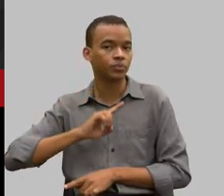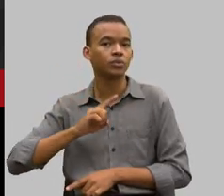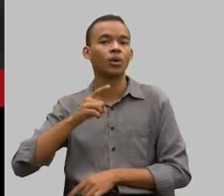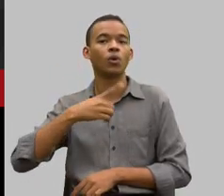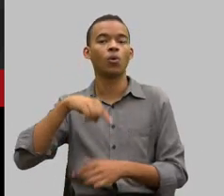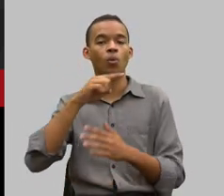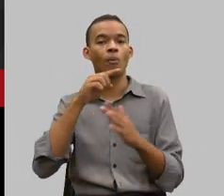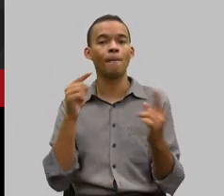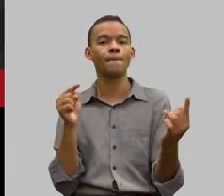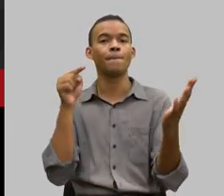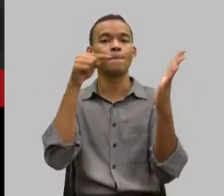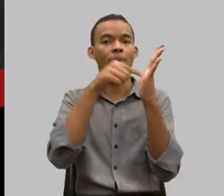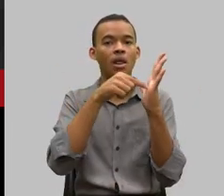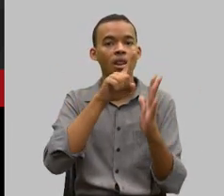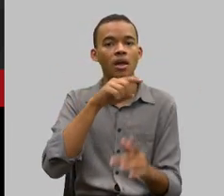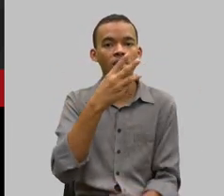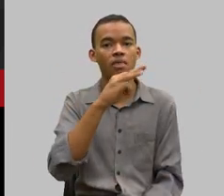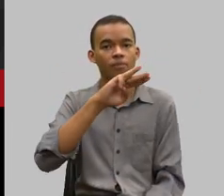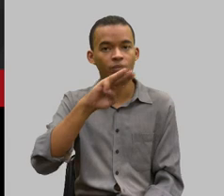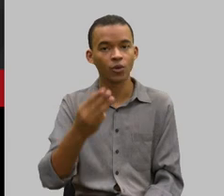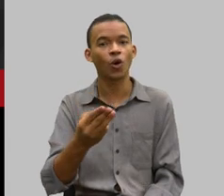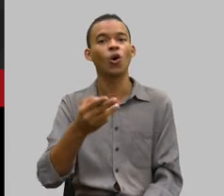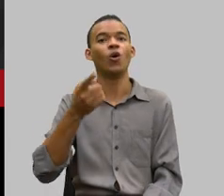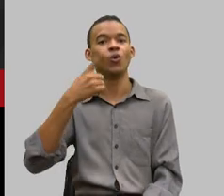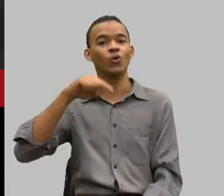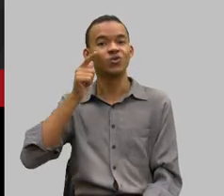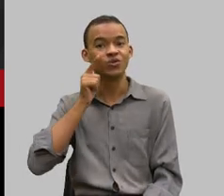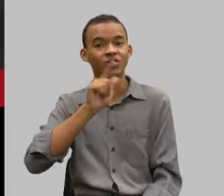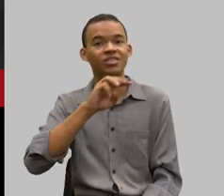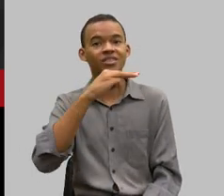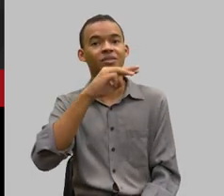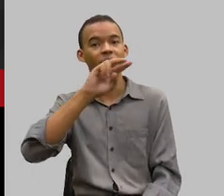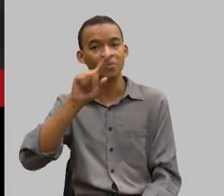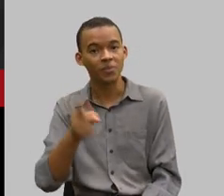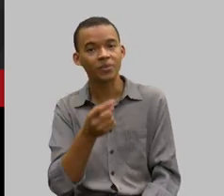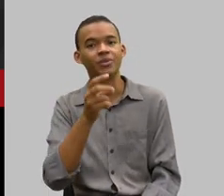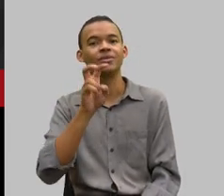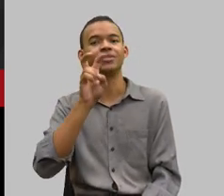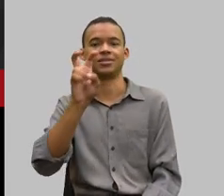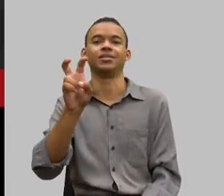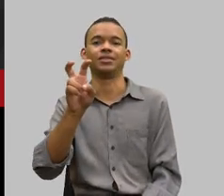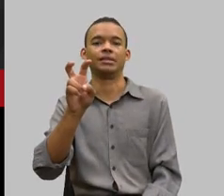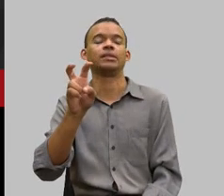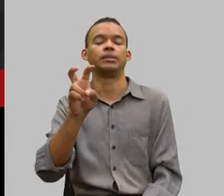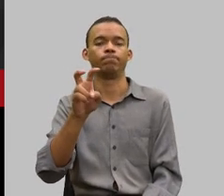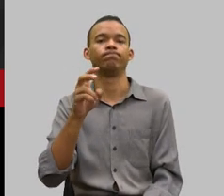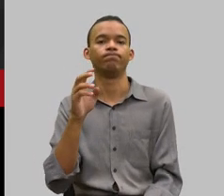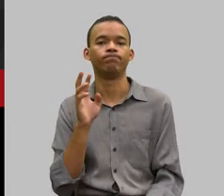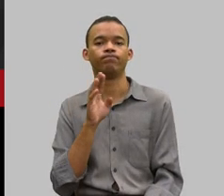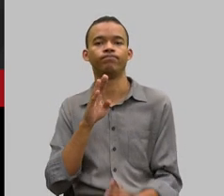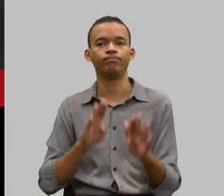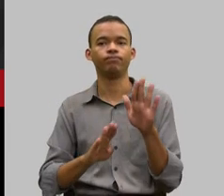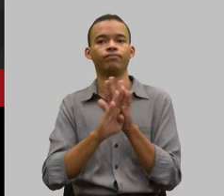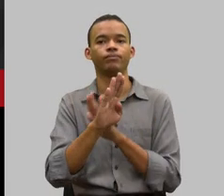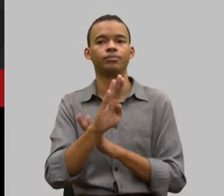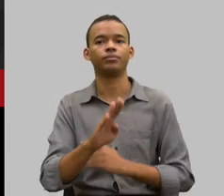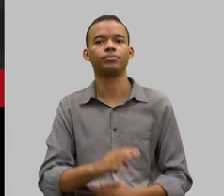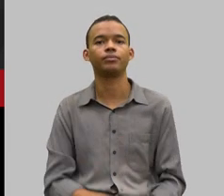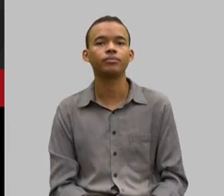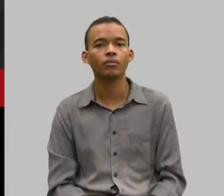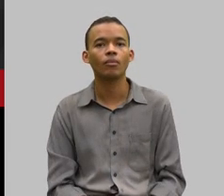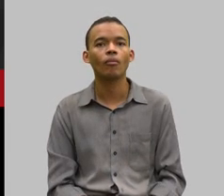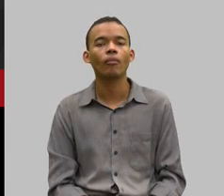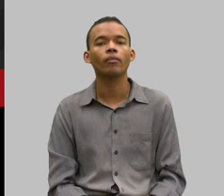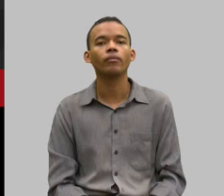milhões essas metas estipuladas dentro do plano do ppag feito com senhores e senhoras deputados